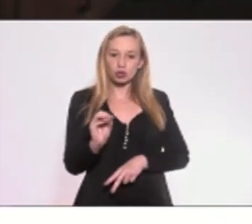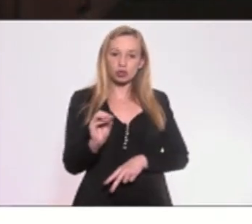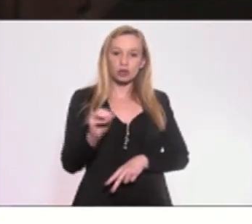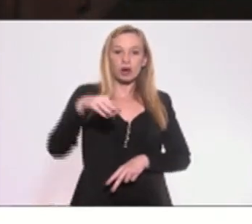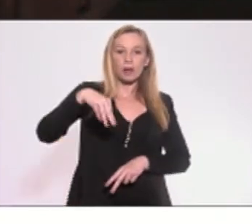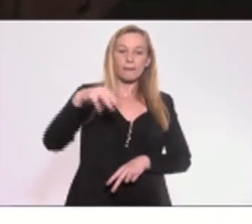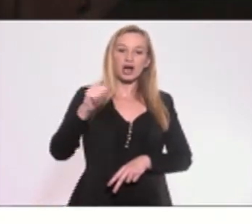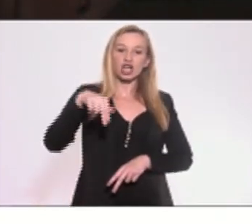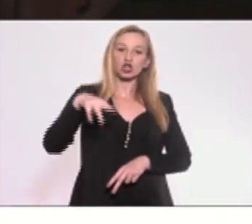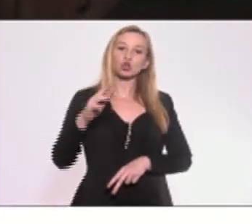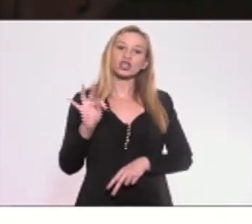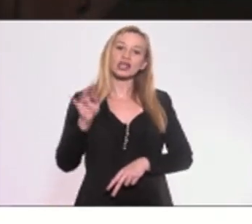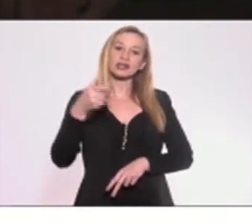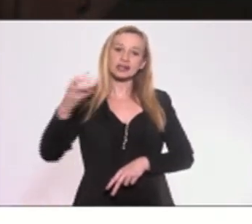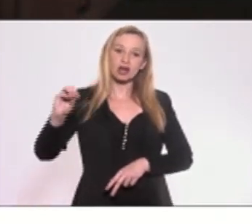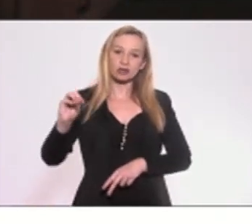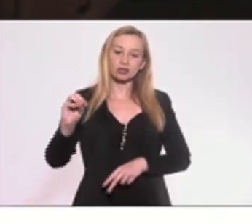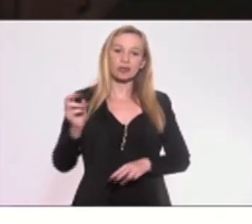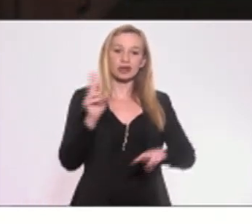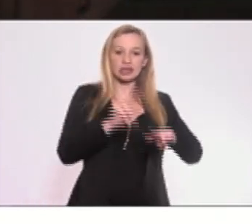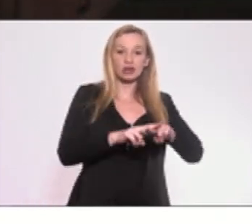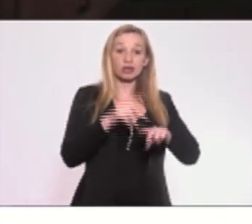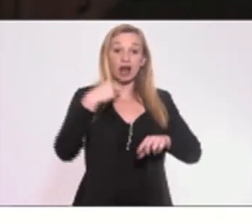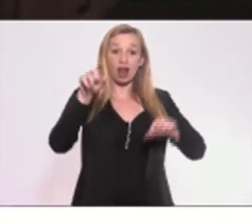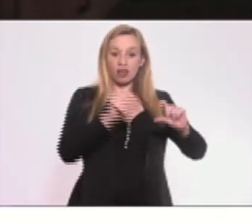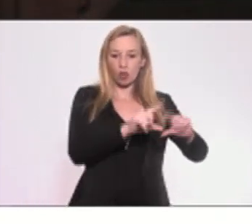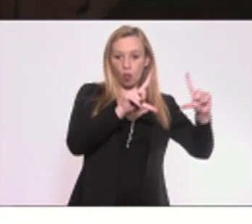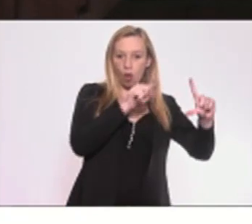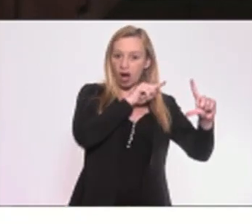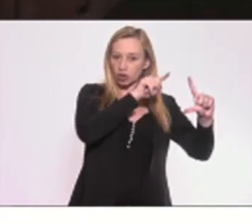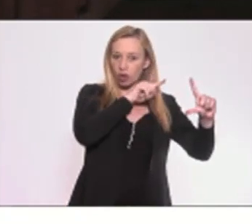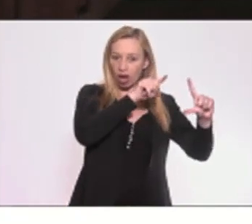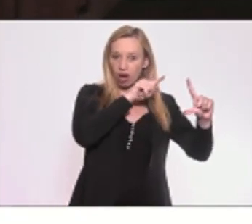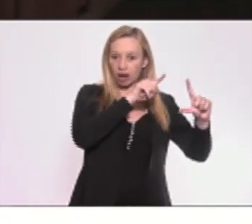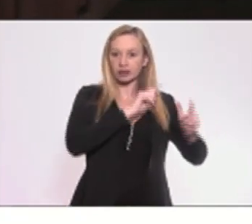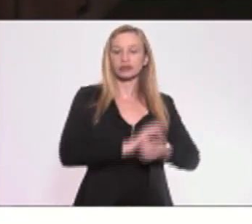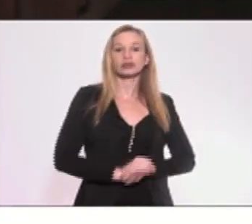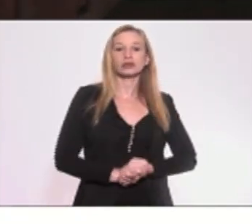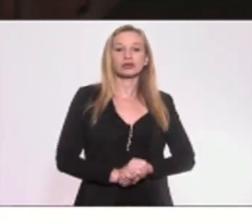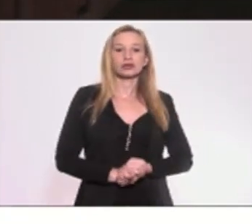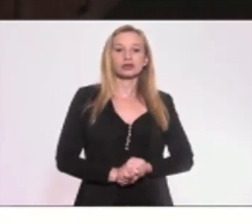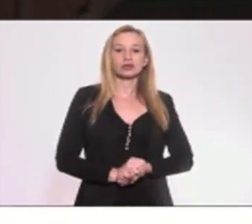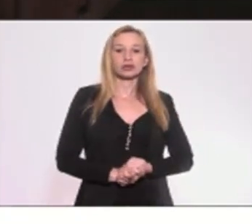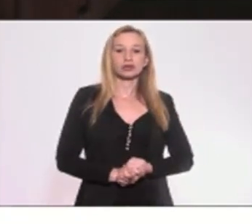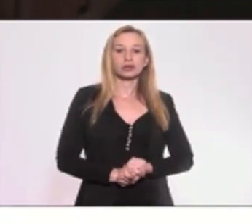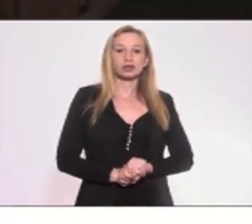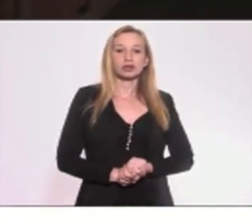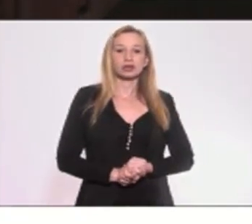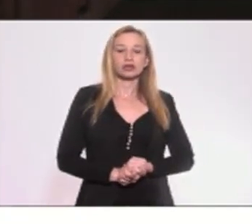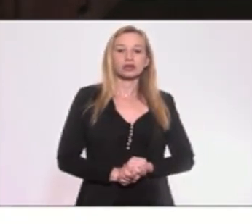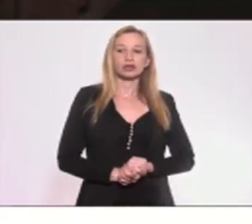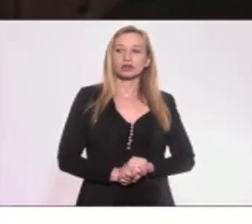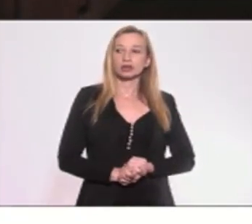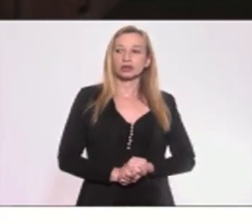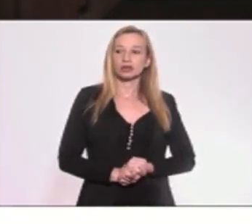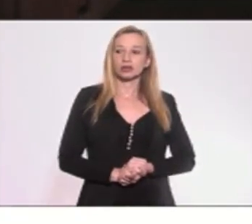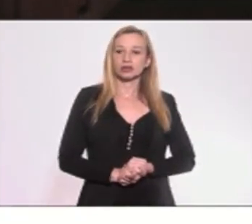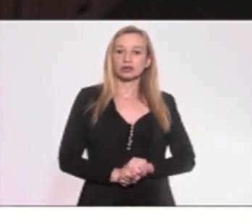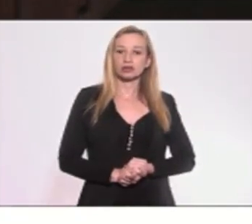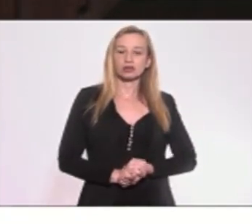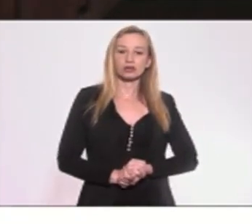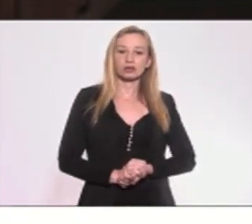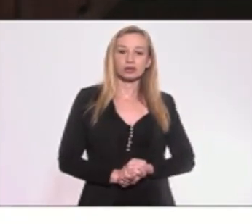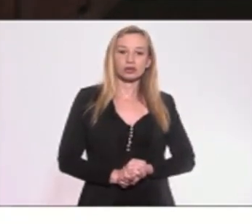no quadro, é não, como o senhor explicitou. Não é votar pela manutenção da